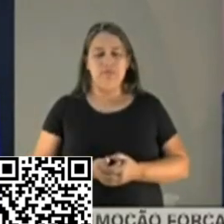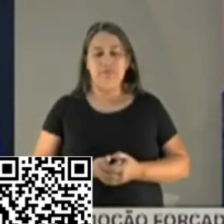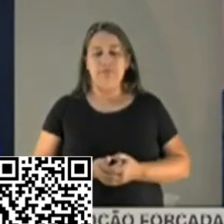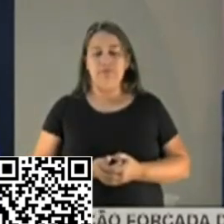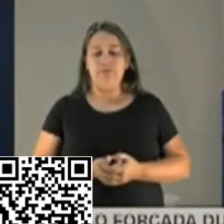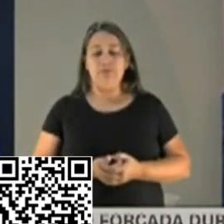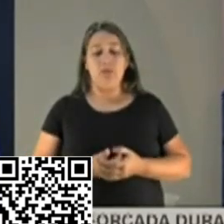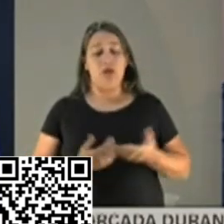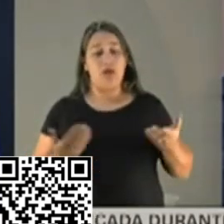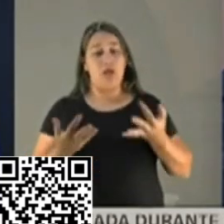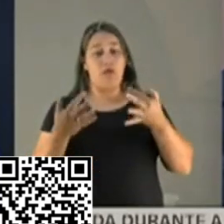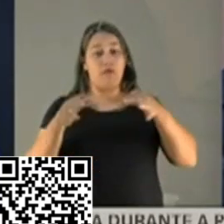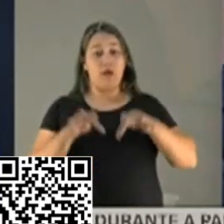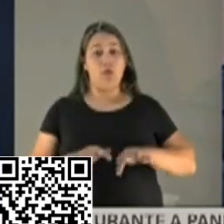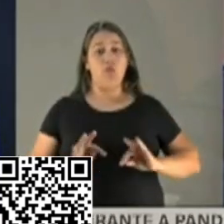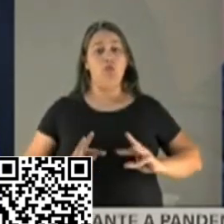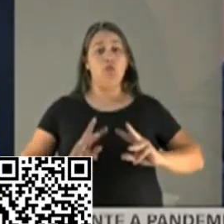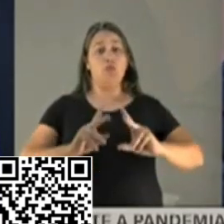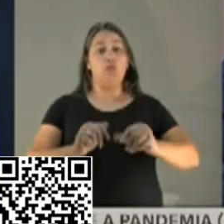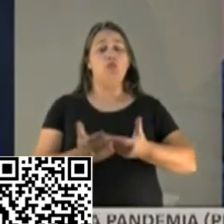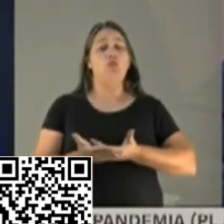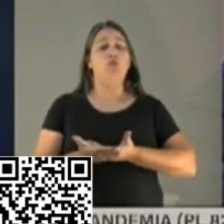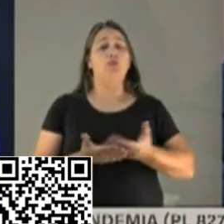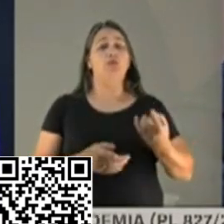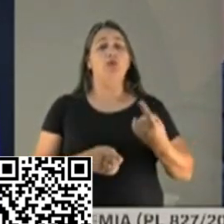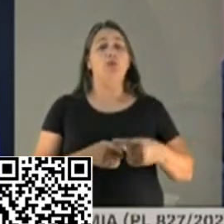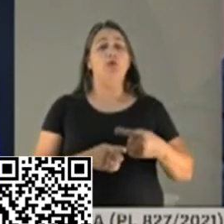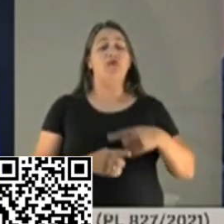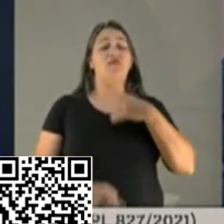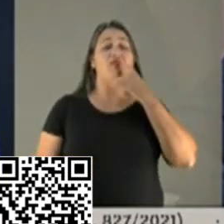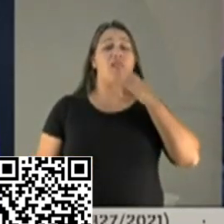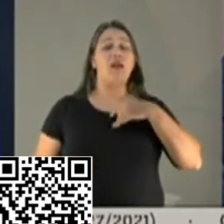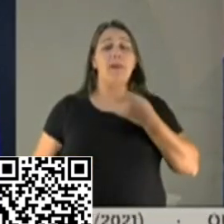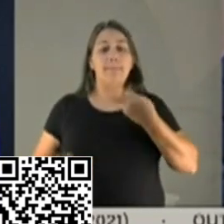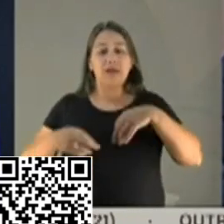E finalizo. Tudo isso começou porque eu mandei investigar